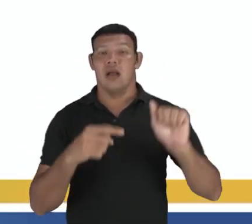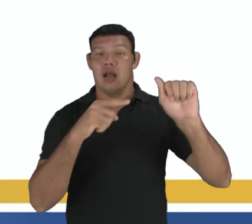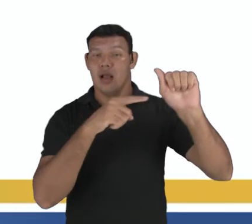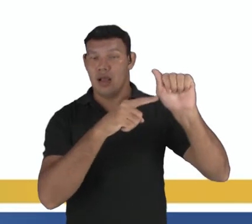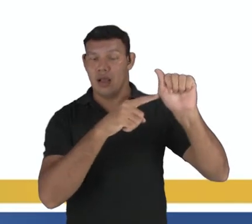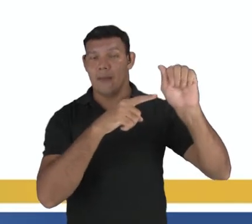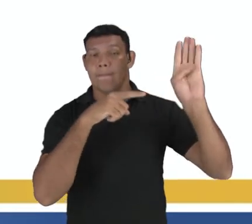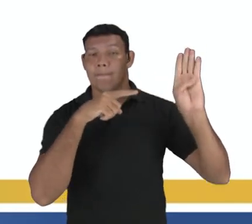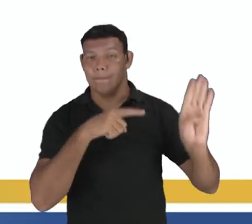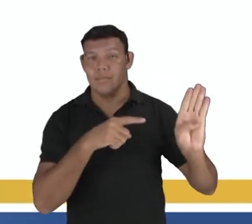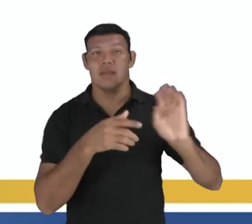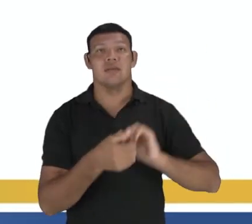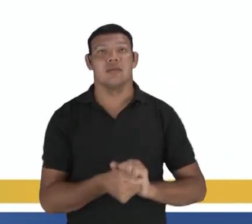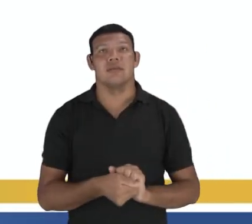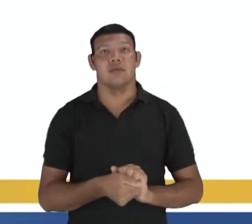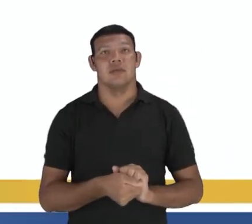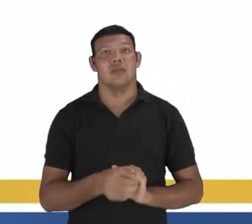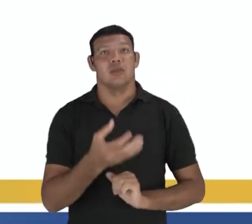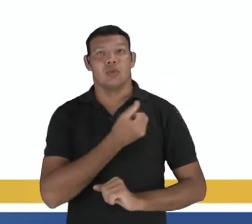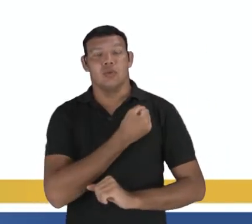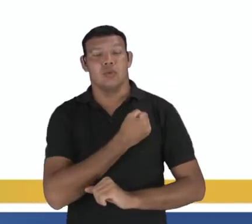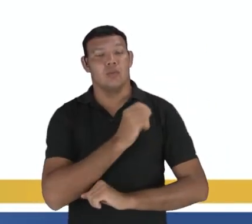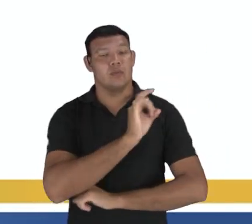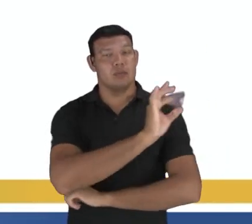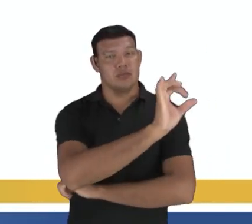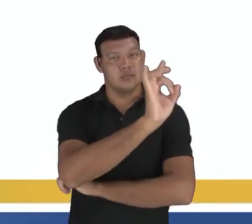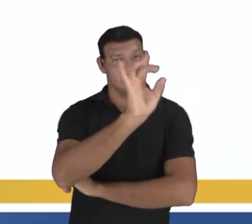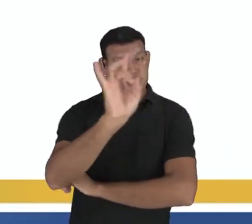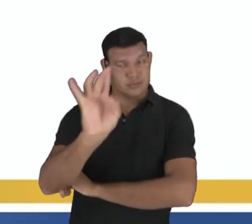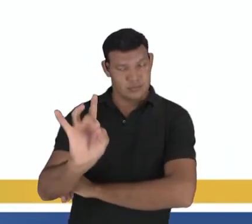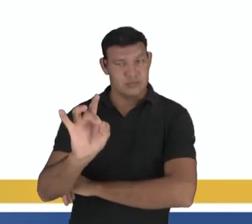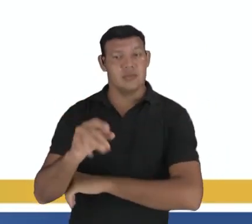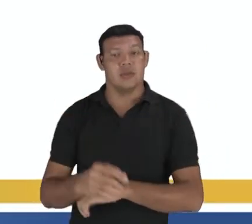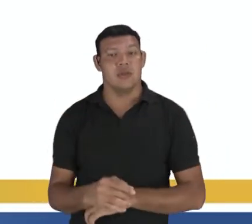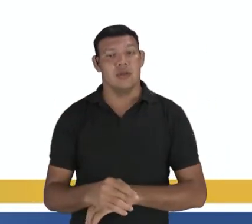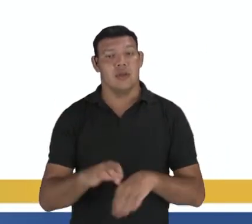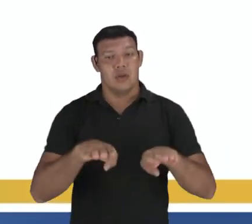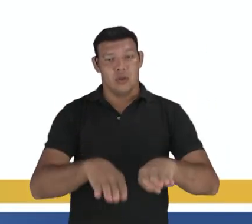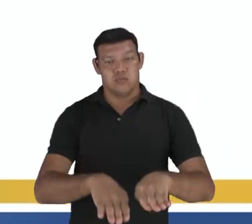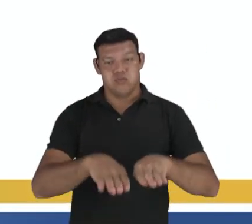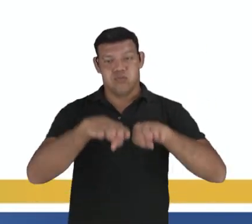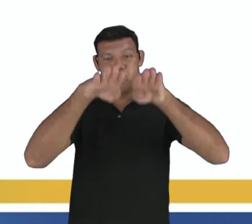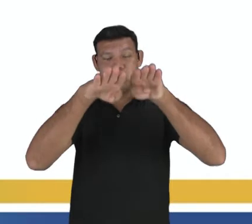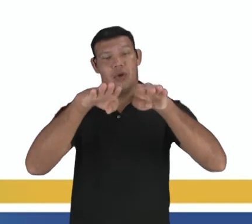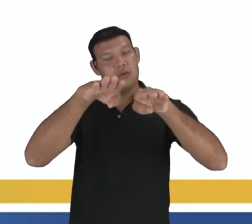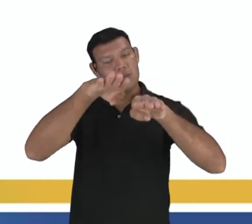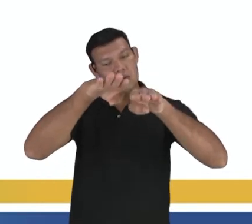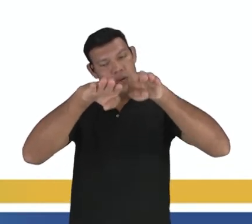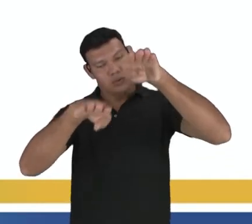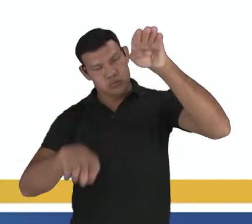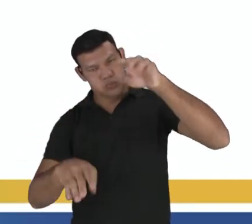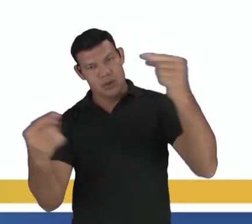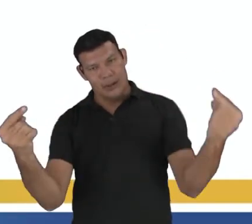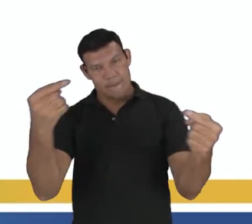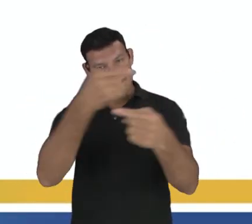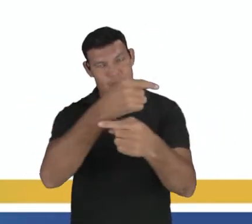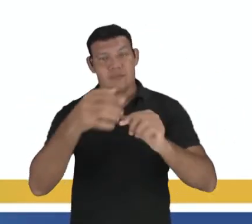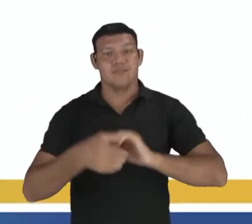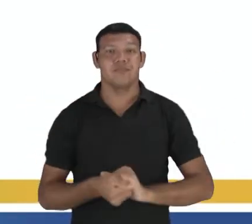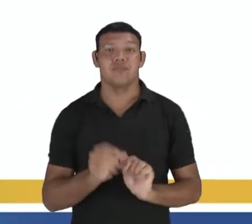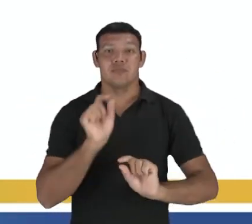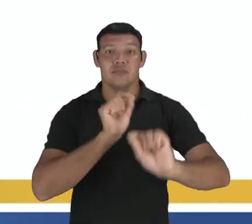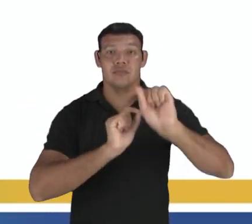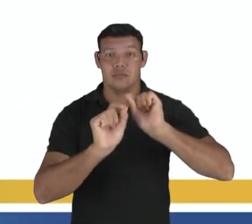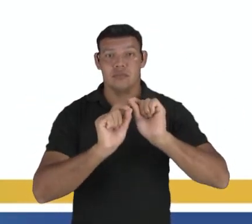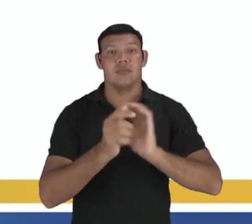B, expressa pelos números de cada caso, em diretamente proporcional ou inversamente proporcional. Ou